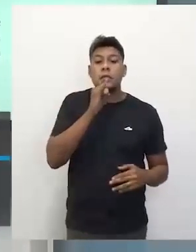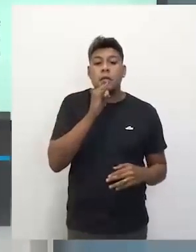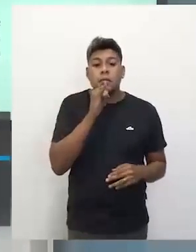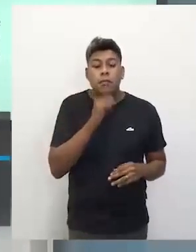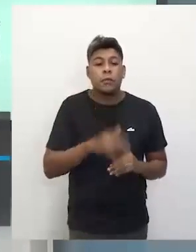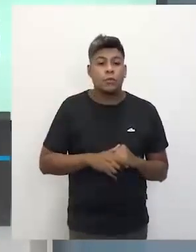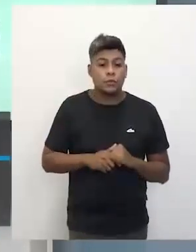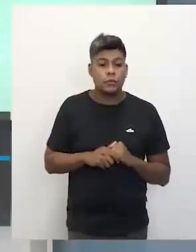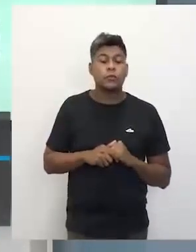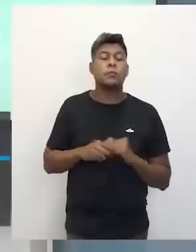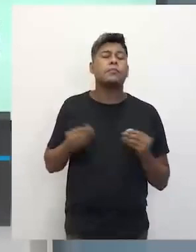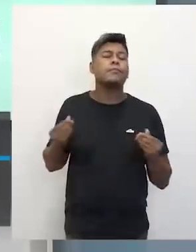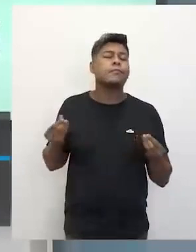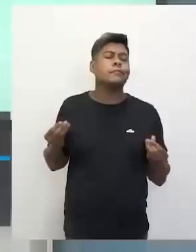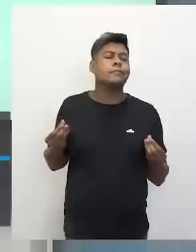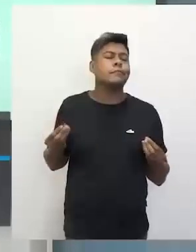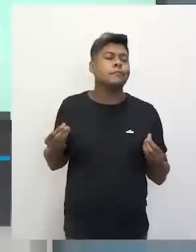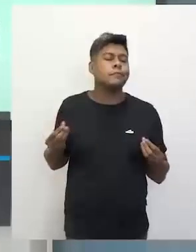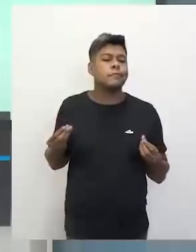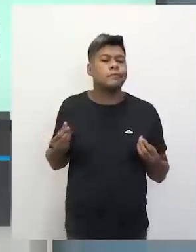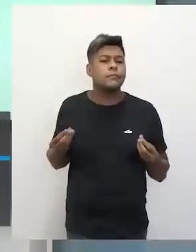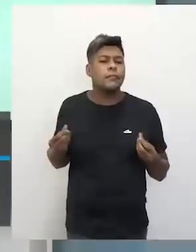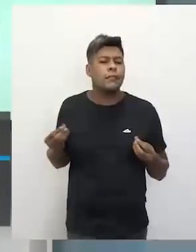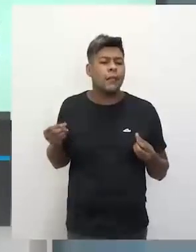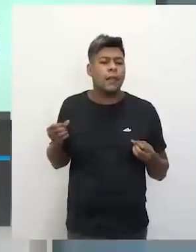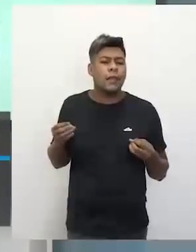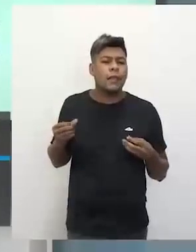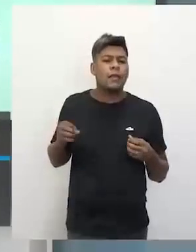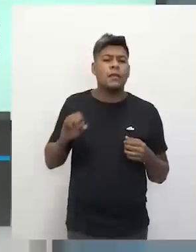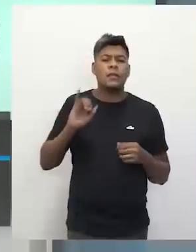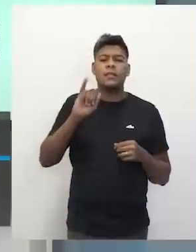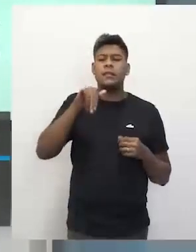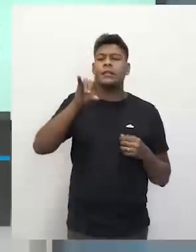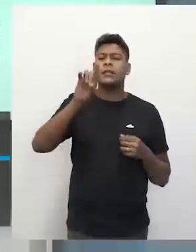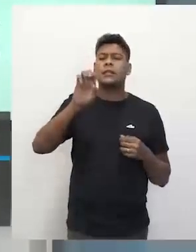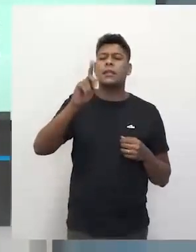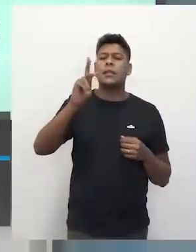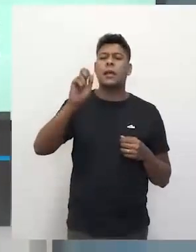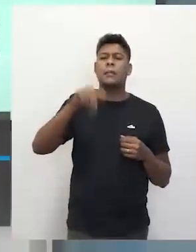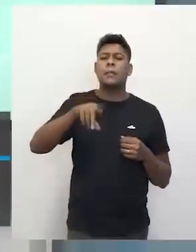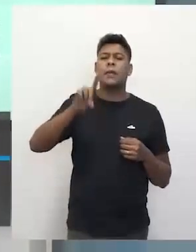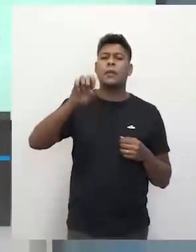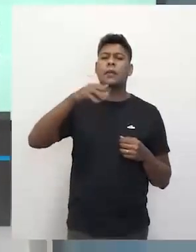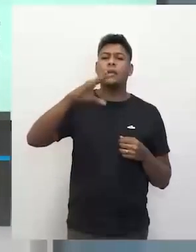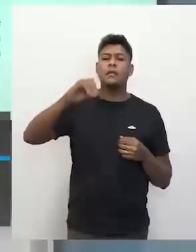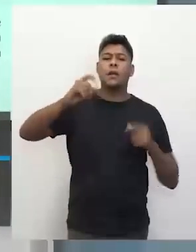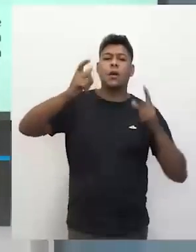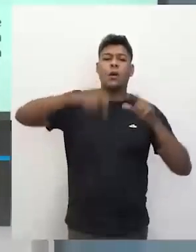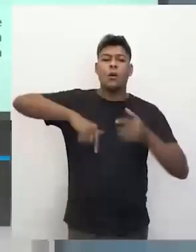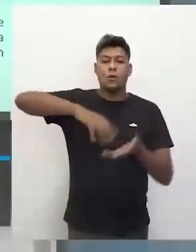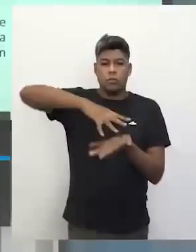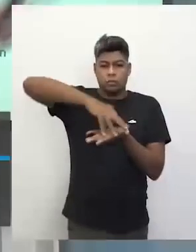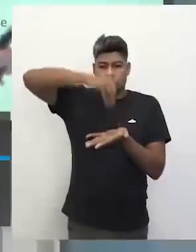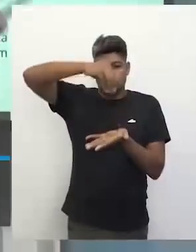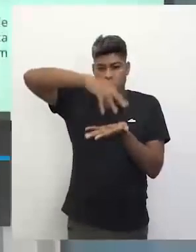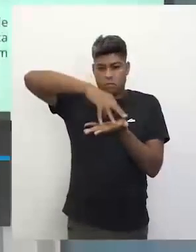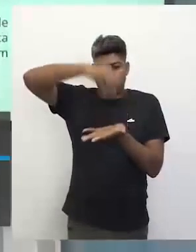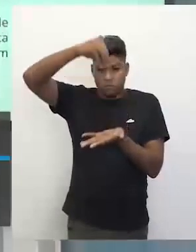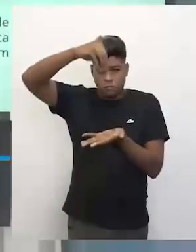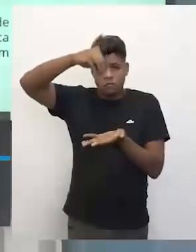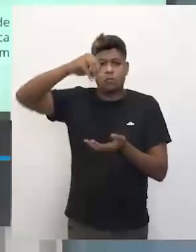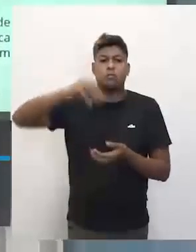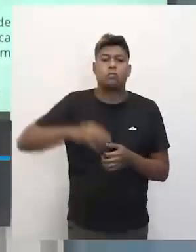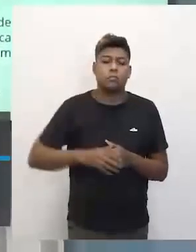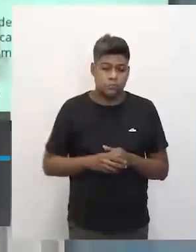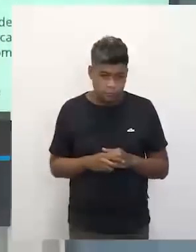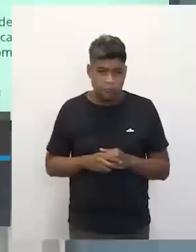o monumento à Independência, né, os dragões da Independência lá no Museu de Ipiranga, né, que fica lá